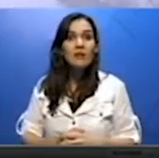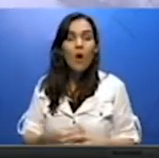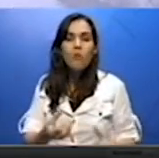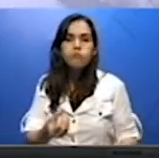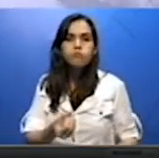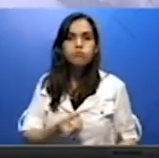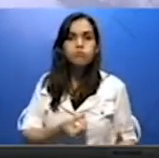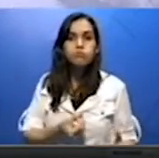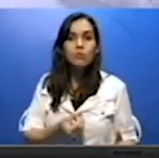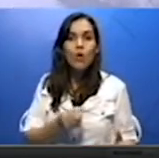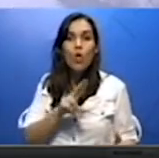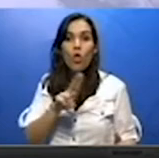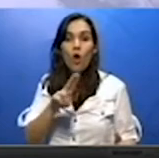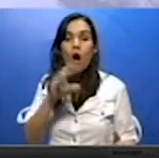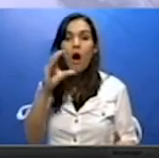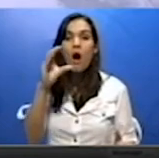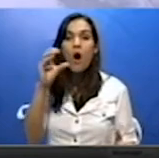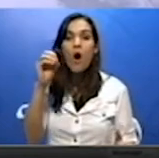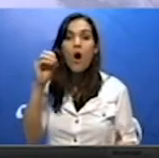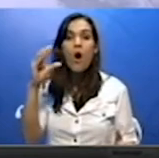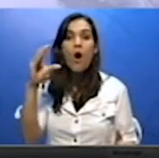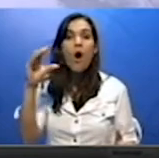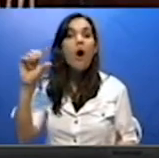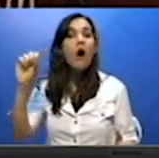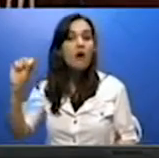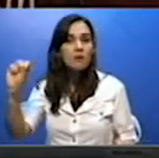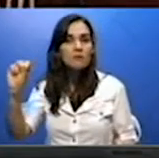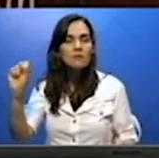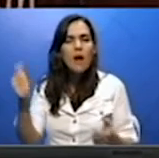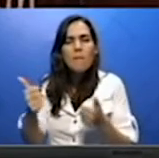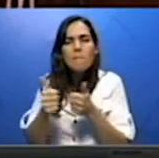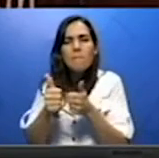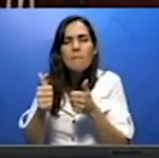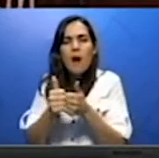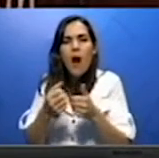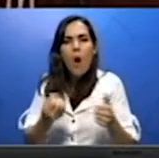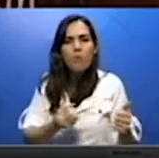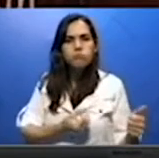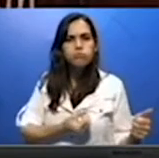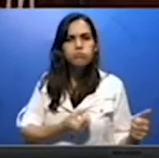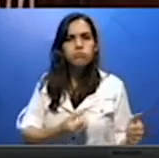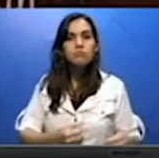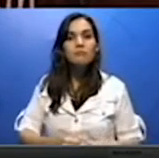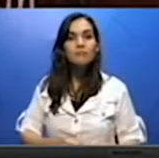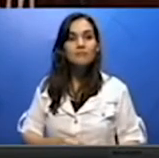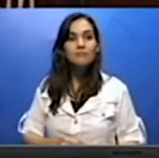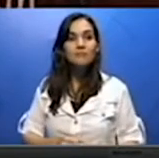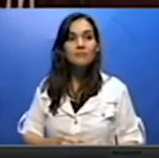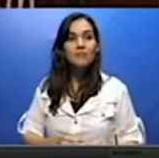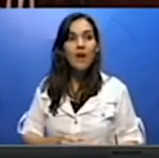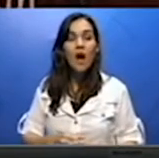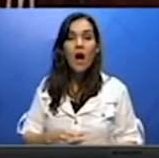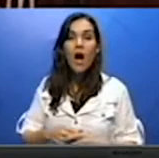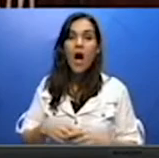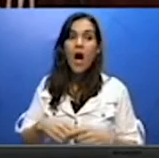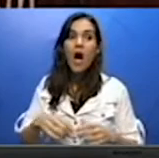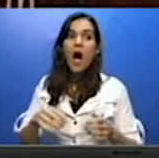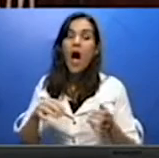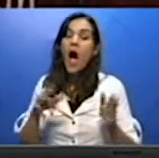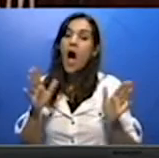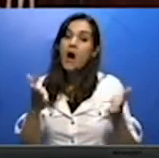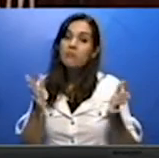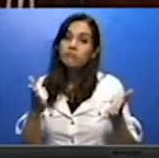que fica um pouco acima da região do ânus eu vou agora mostrar exemplos dos animais pronto